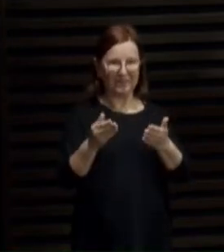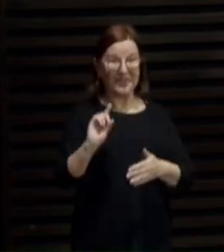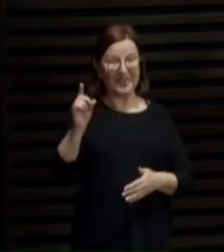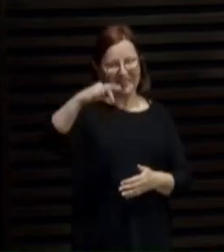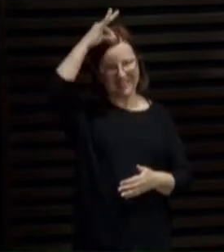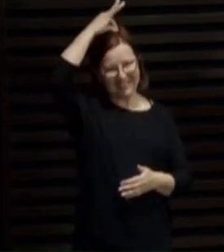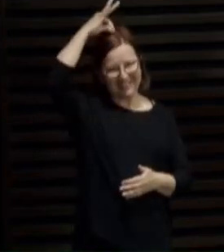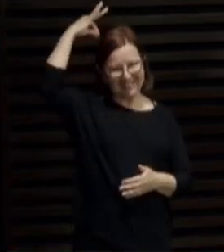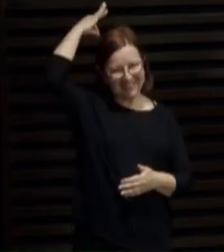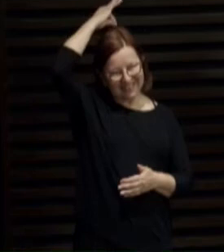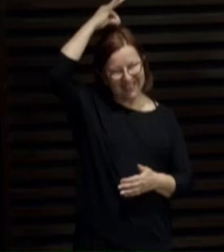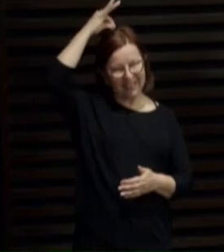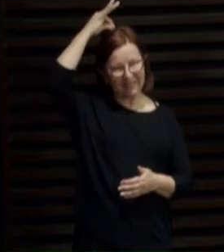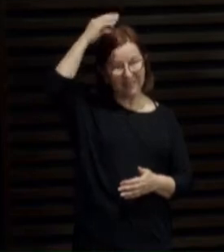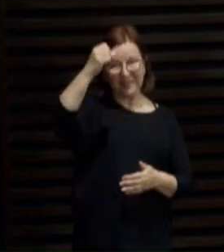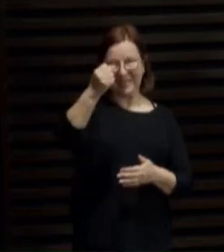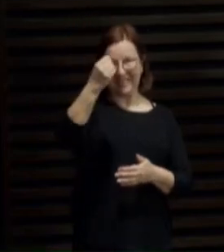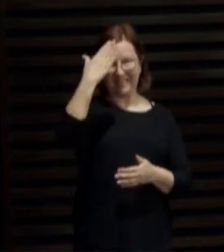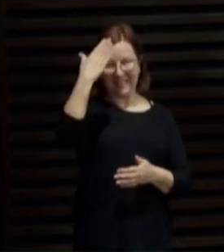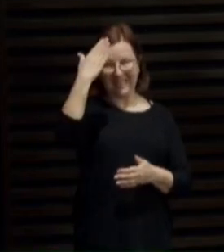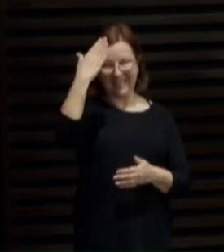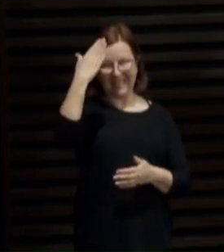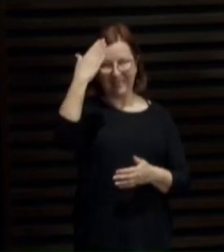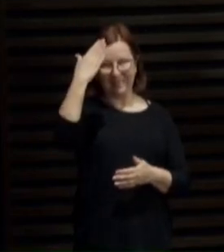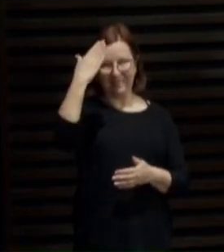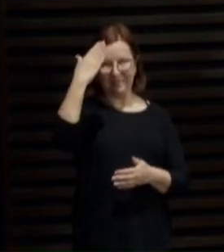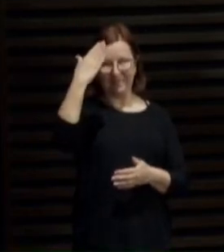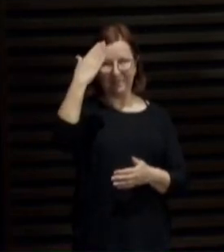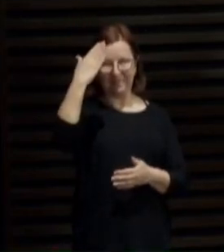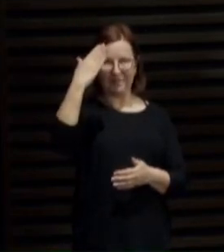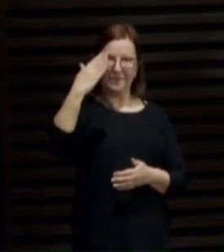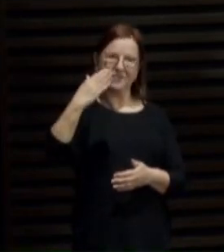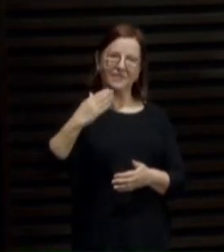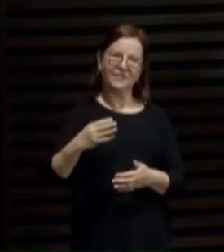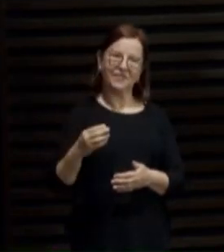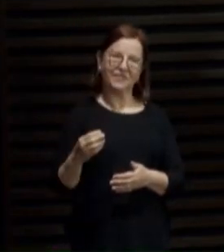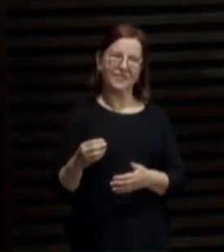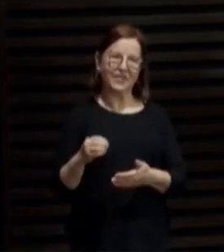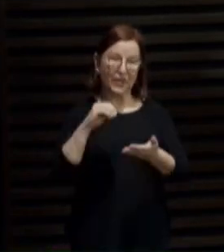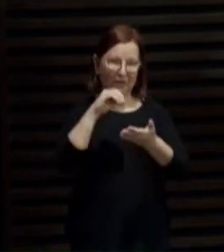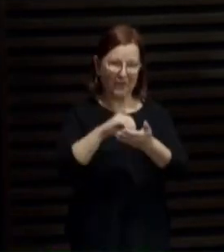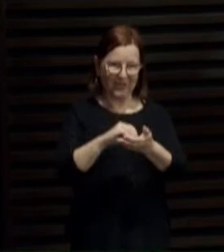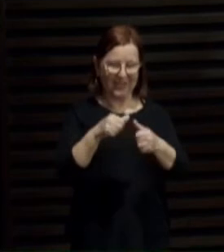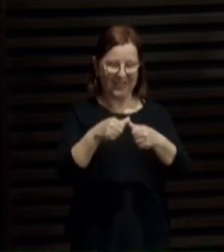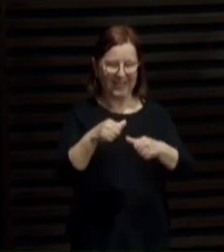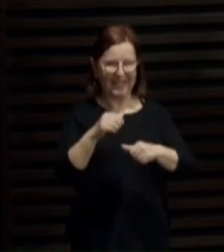Santo revela e aplica esta obra de modo